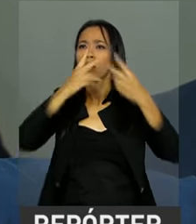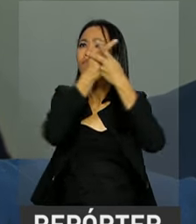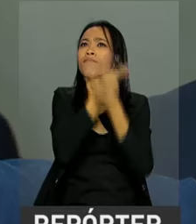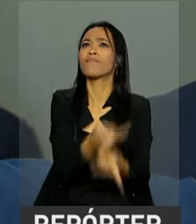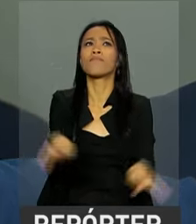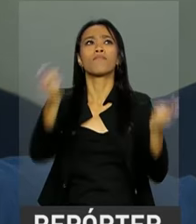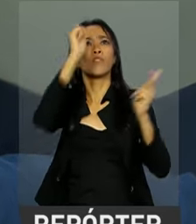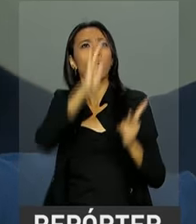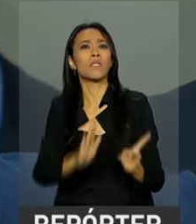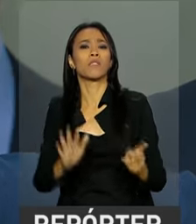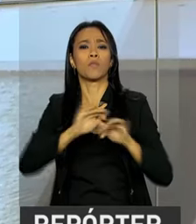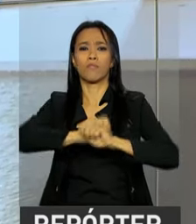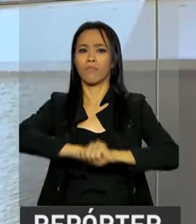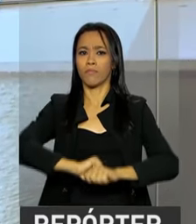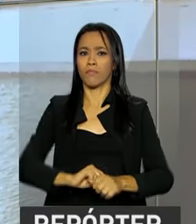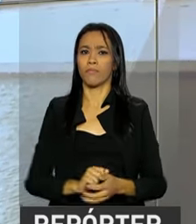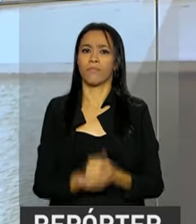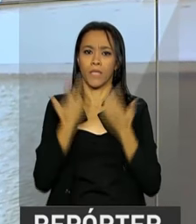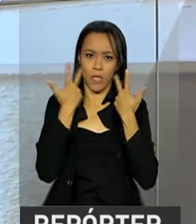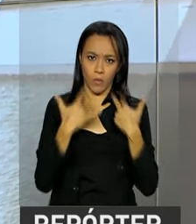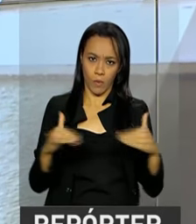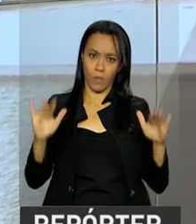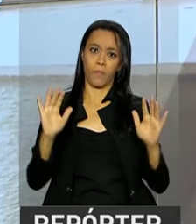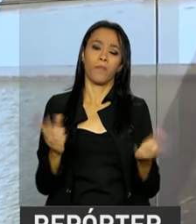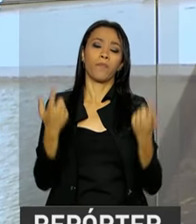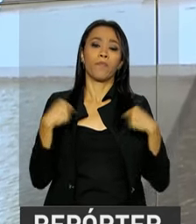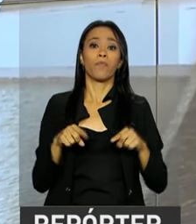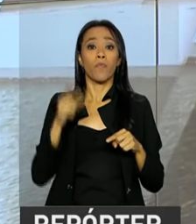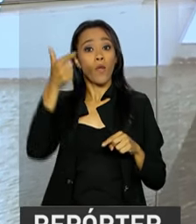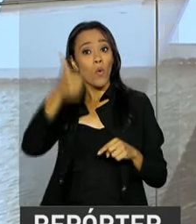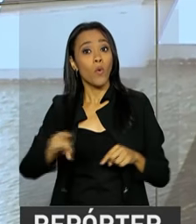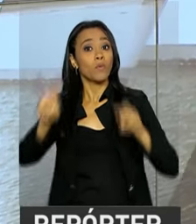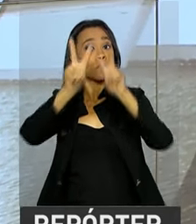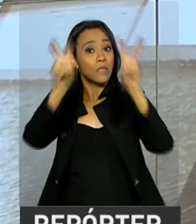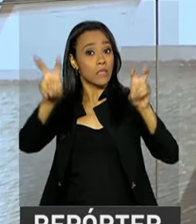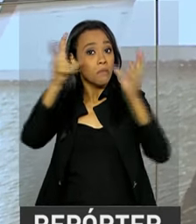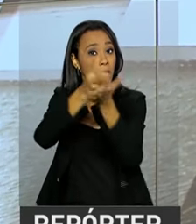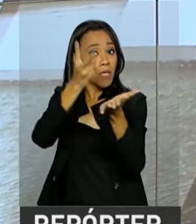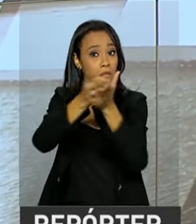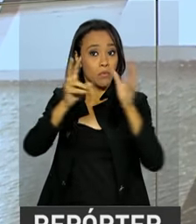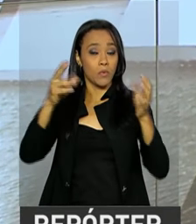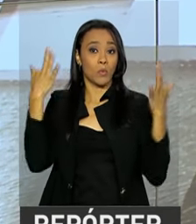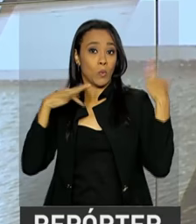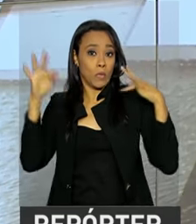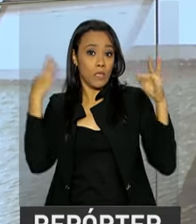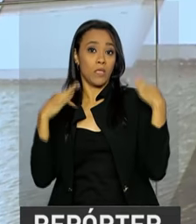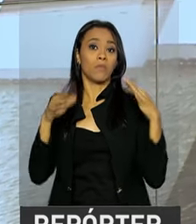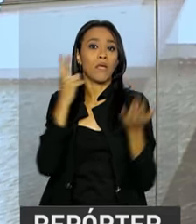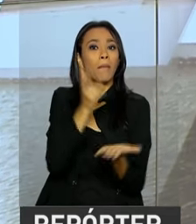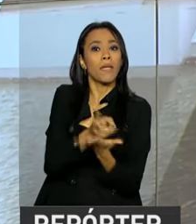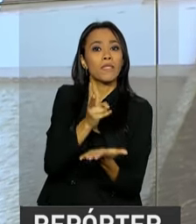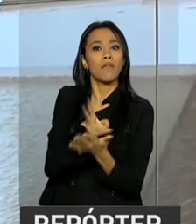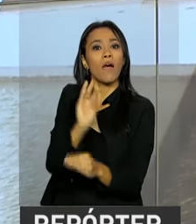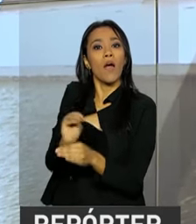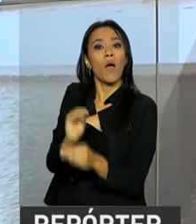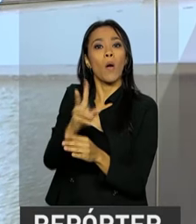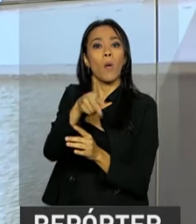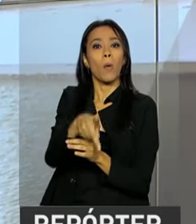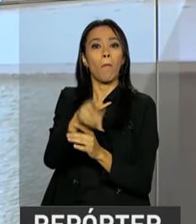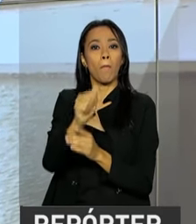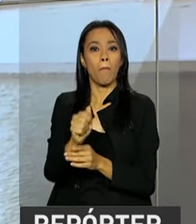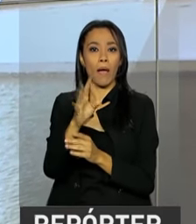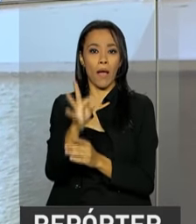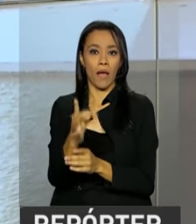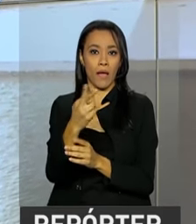na competição internacional. E ainda sobre turismo, o governo quer preservar o patrimônio histórico do Brasil e